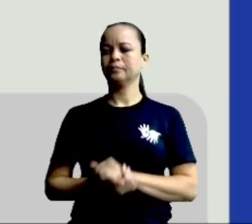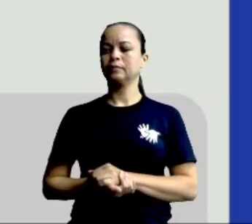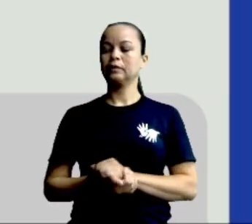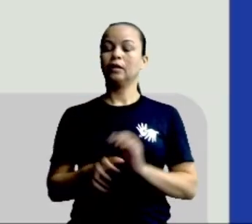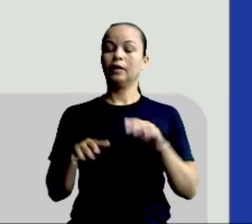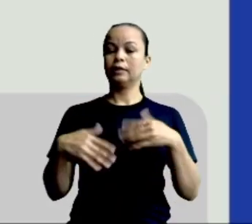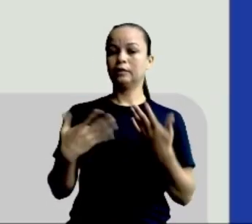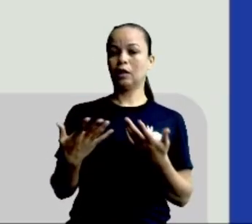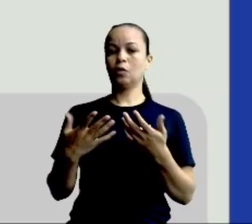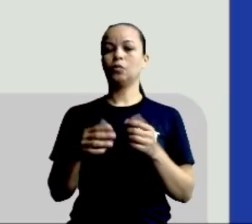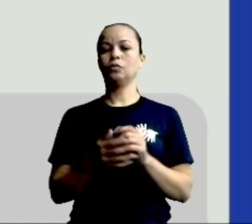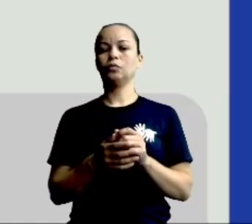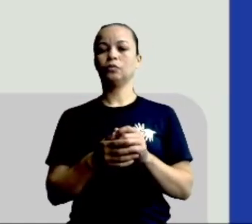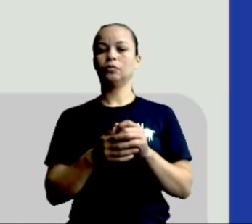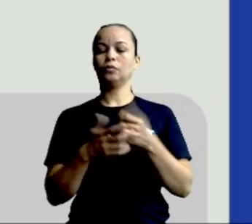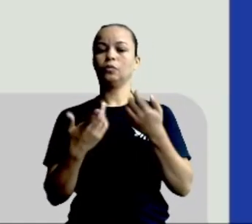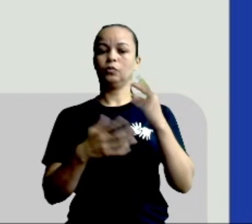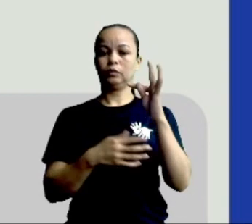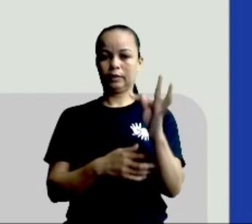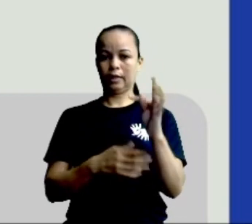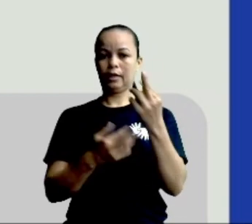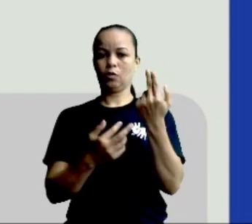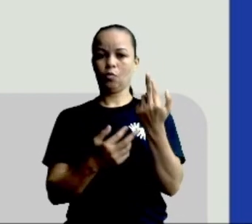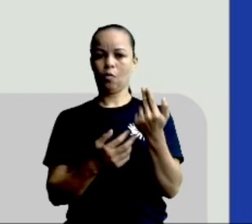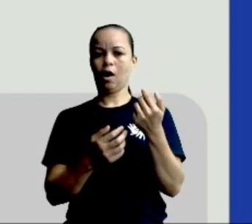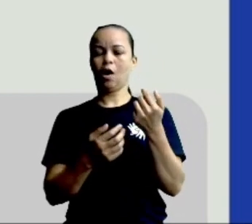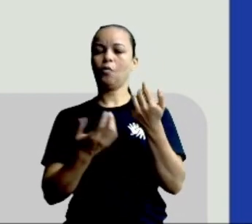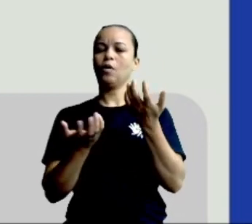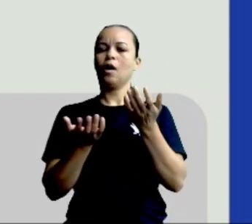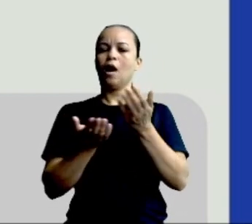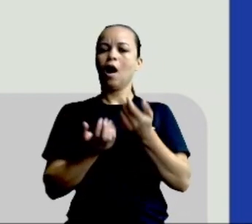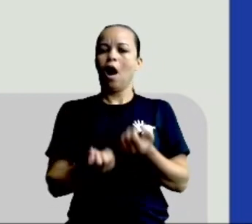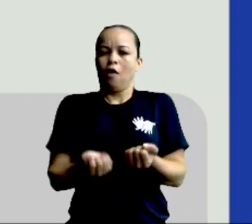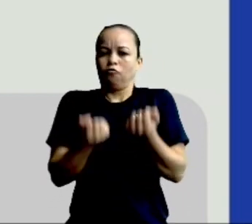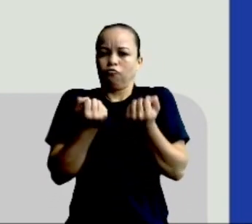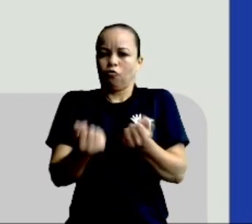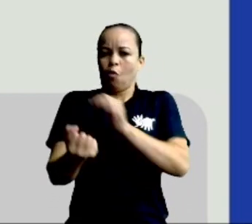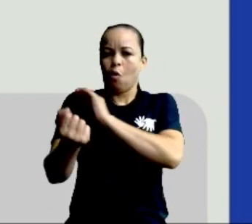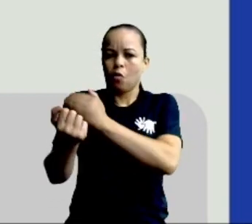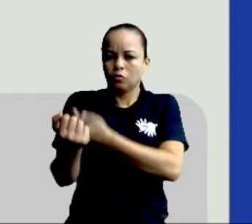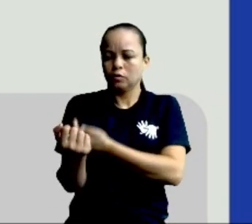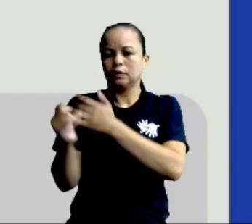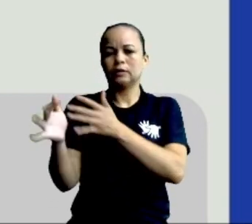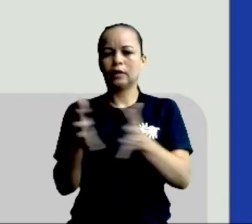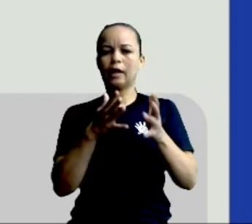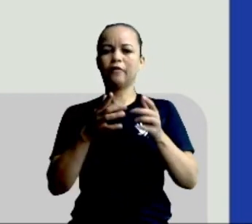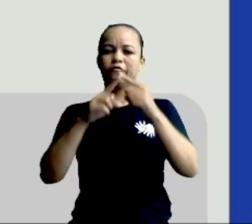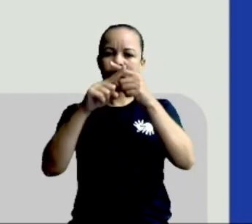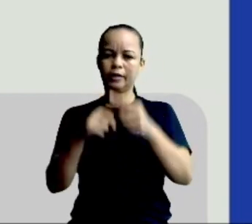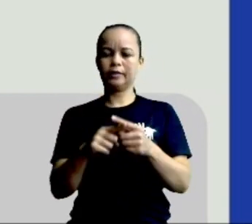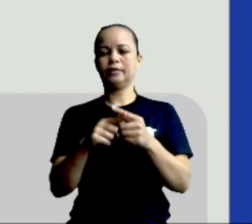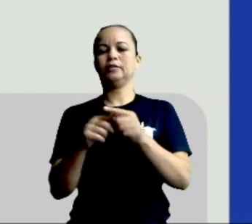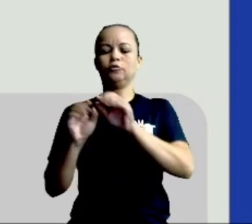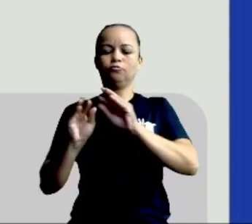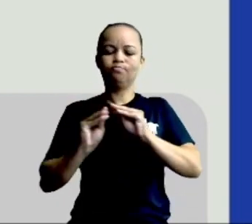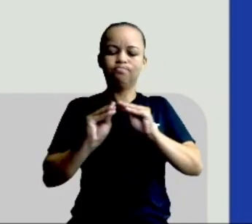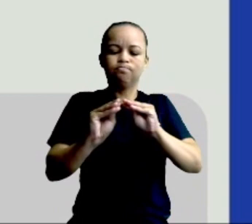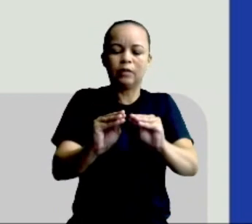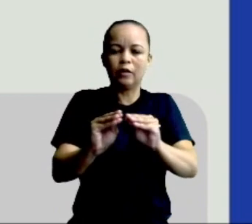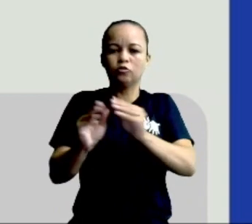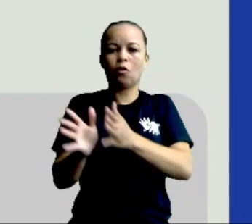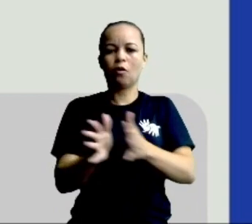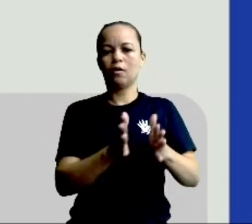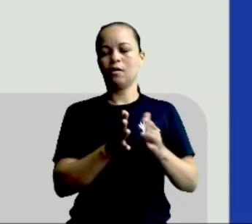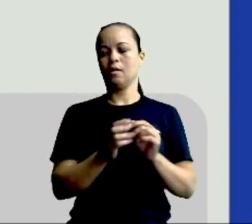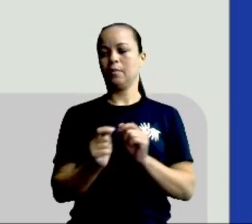trabalho é igual a força vezes deslocamento. Eu tenho o valor da força? Tenho. Vale 80.